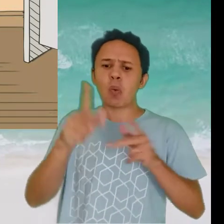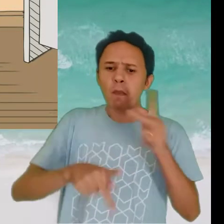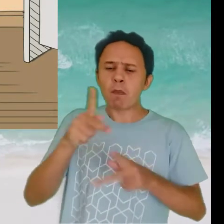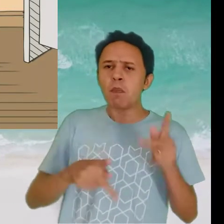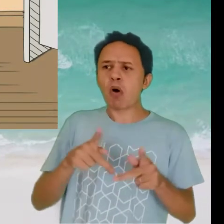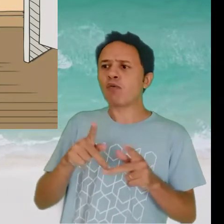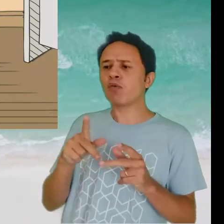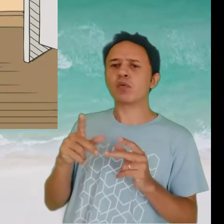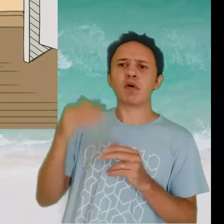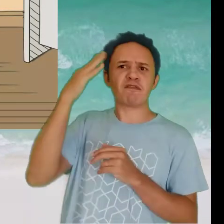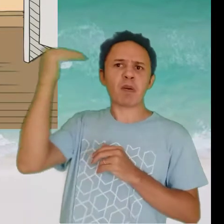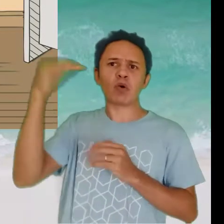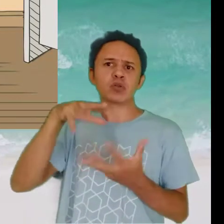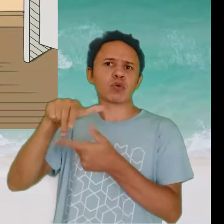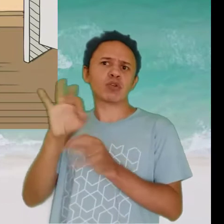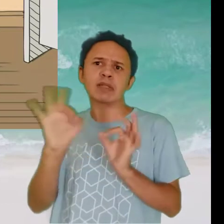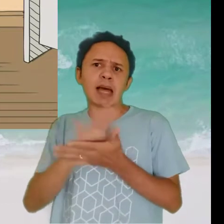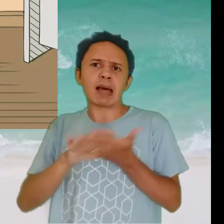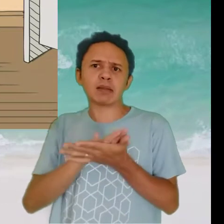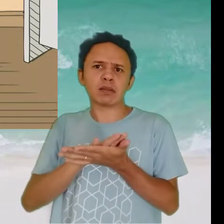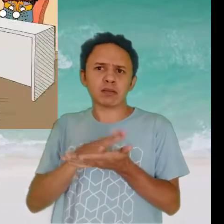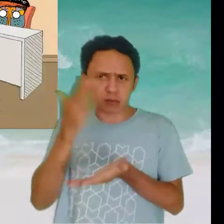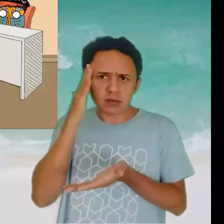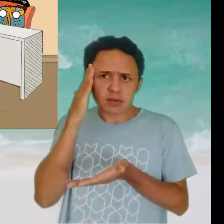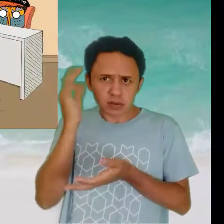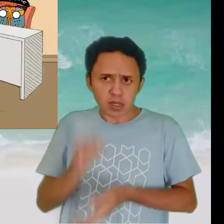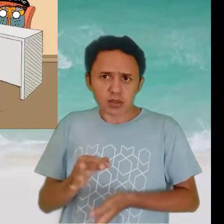que havia povos que ninguém mais no mundo sabia que existiam. Certo?